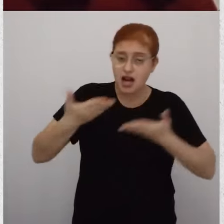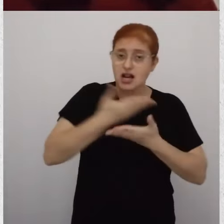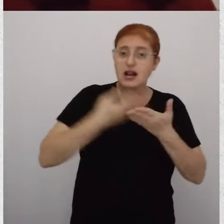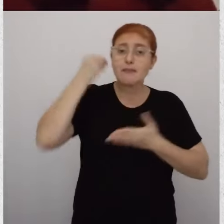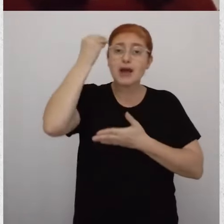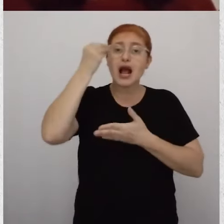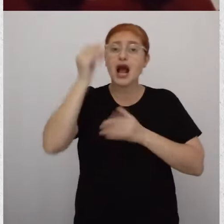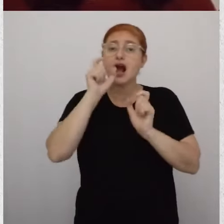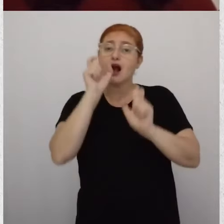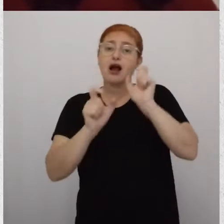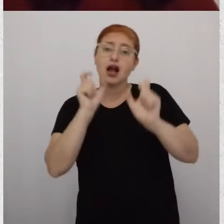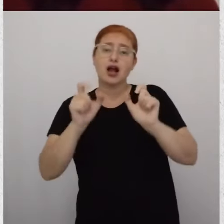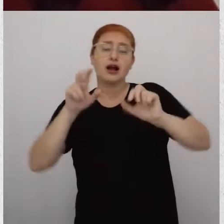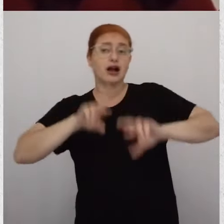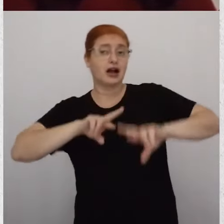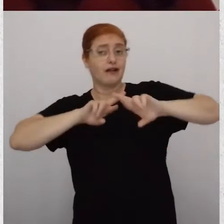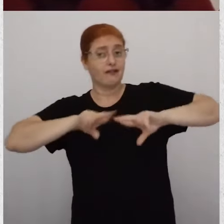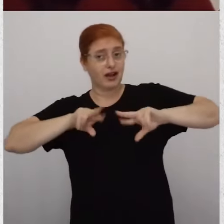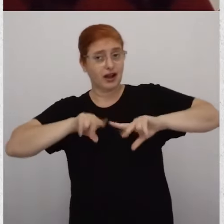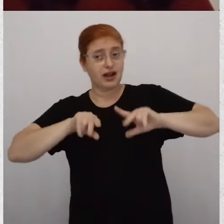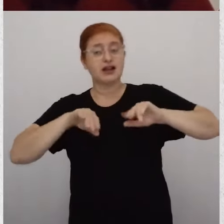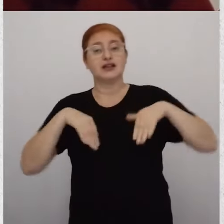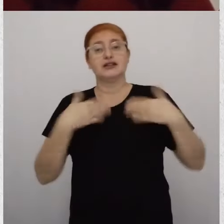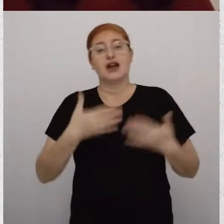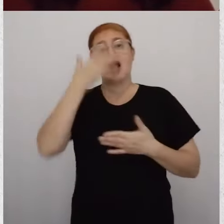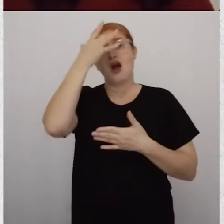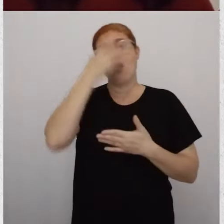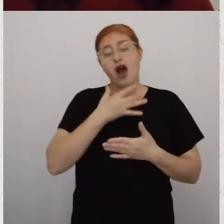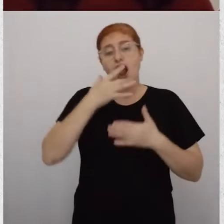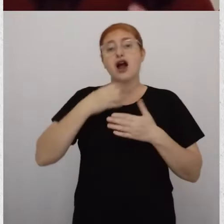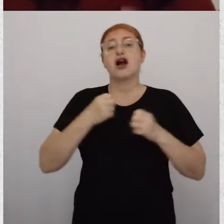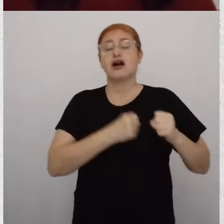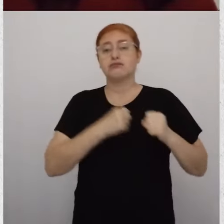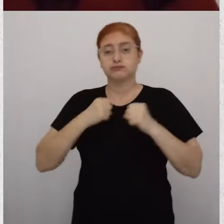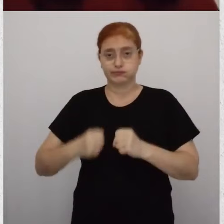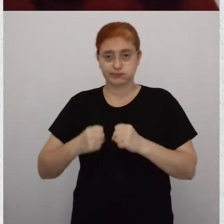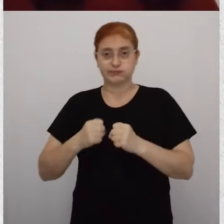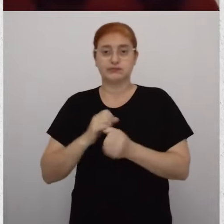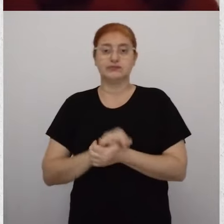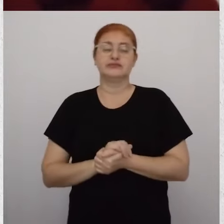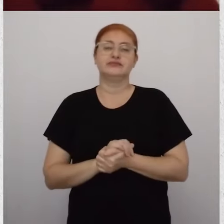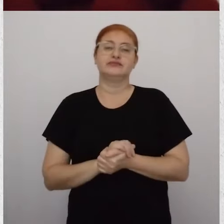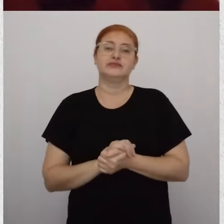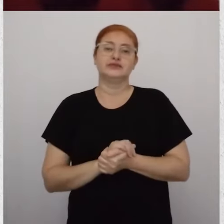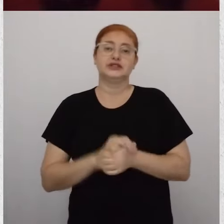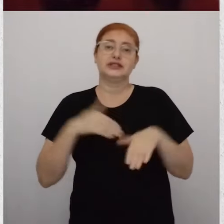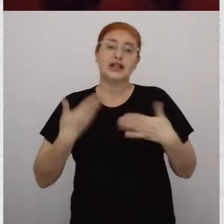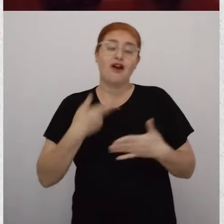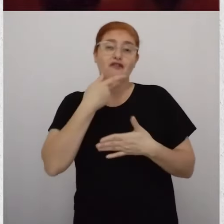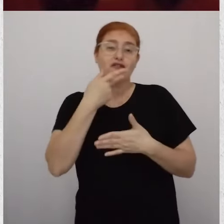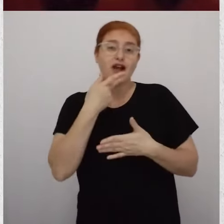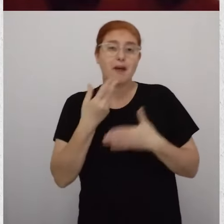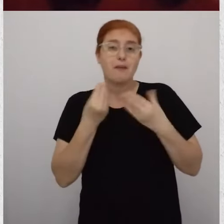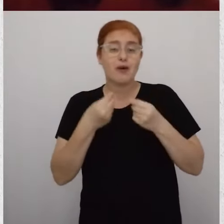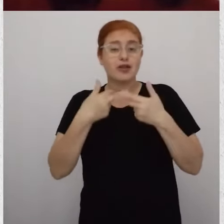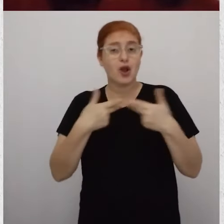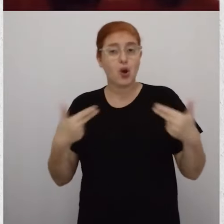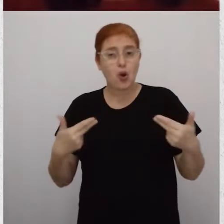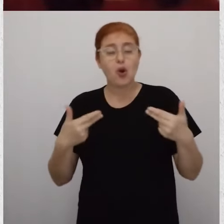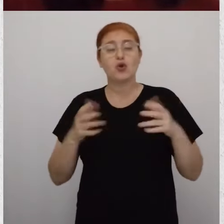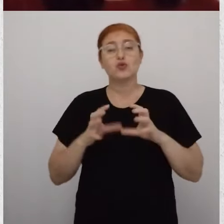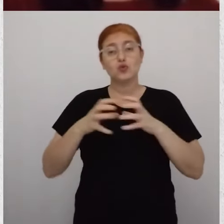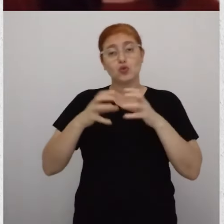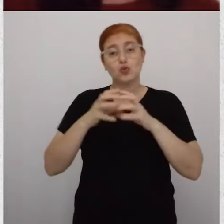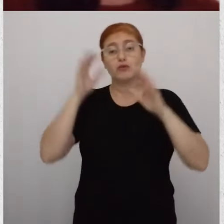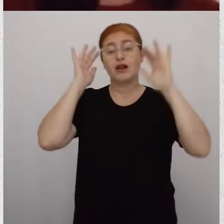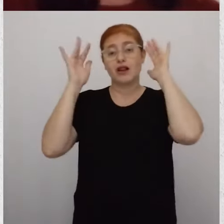sujeitos é muito diferente disso. E eu acho que isso é uma potência. Aqui eu falei muito da coisa dos grupos de